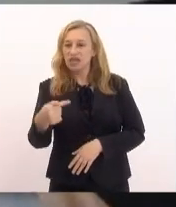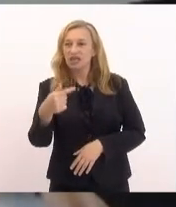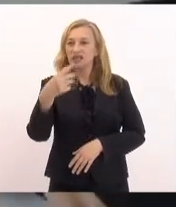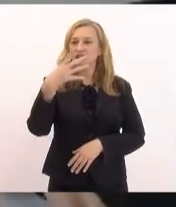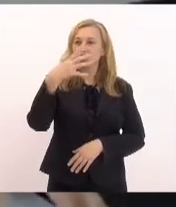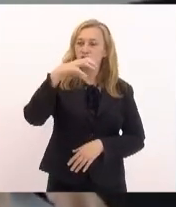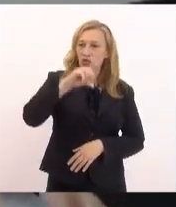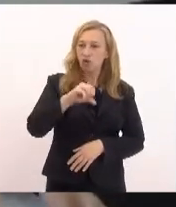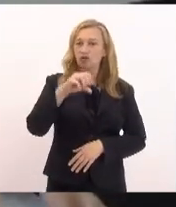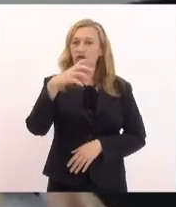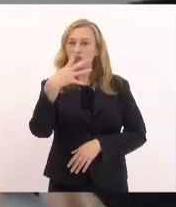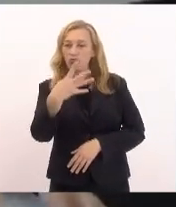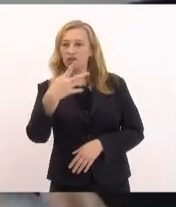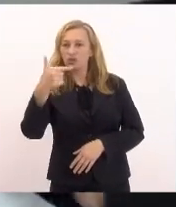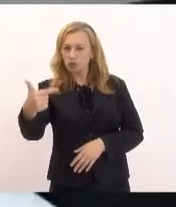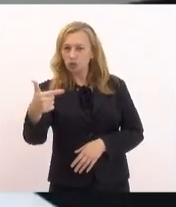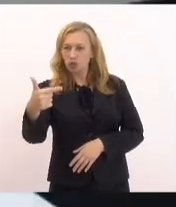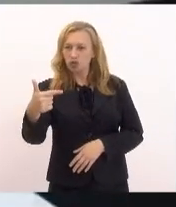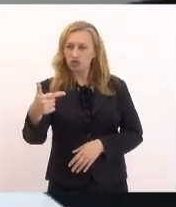47942,